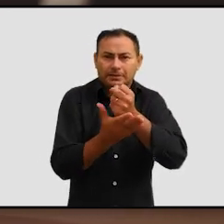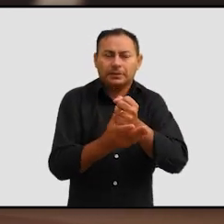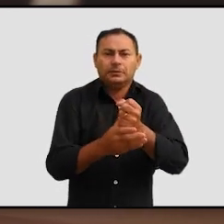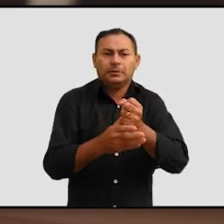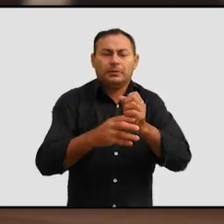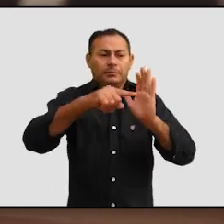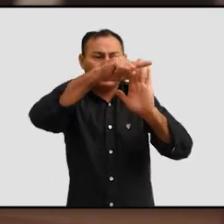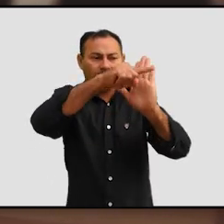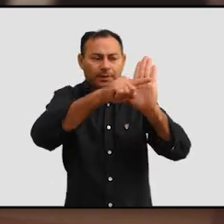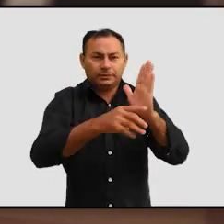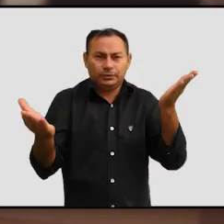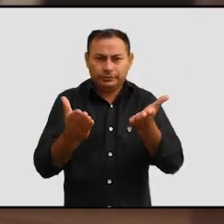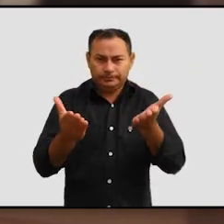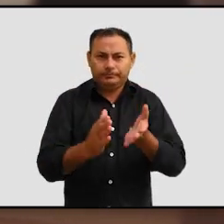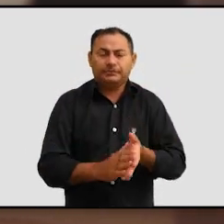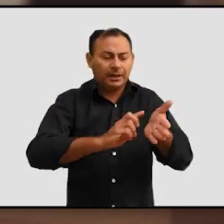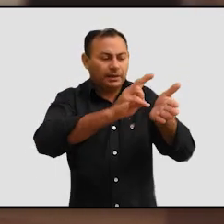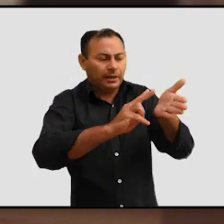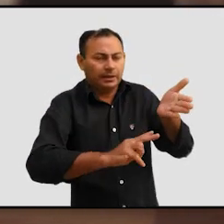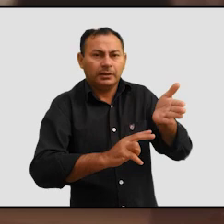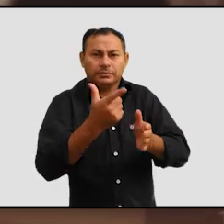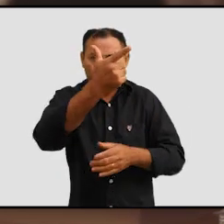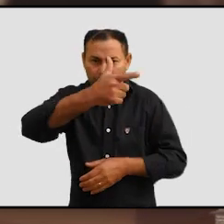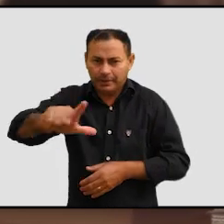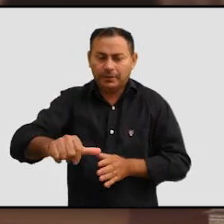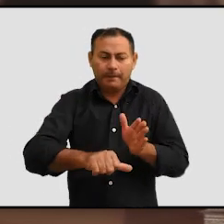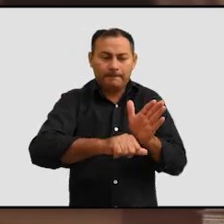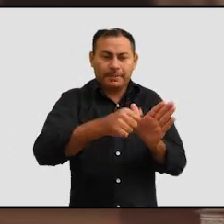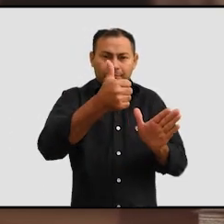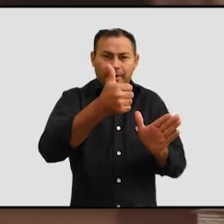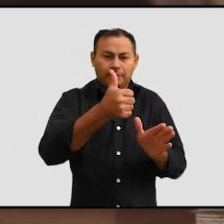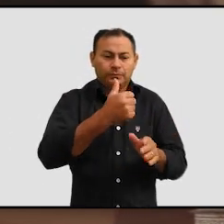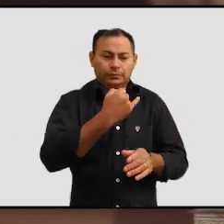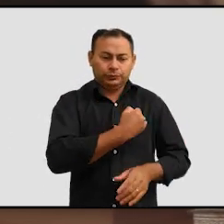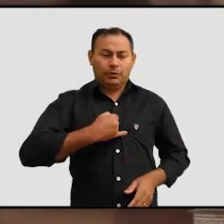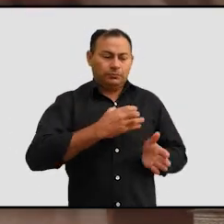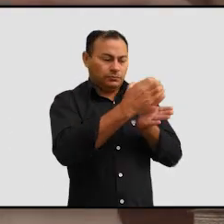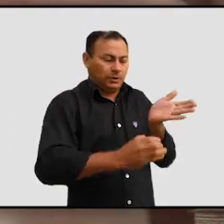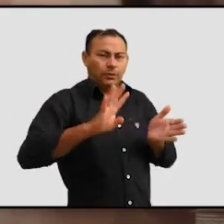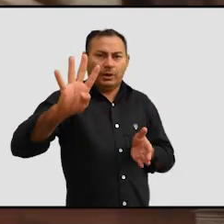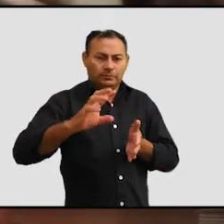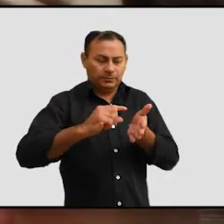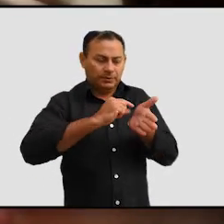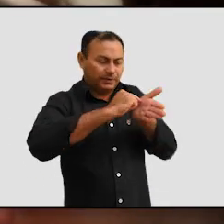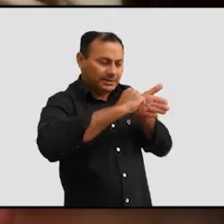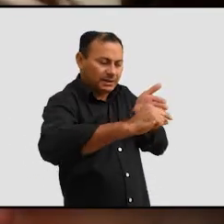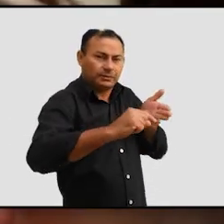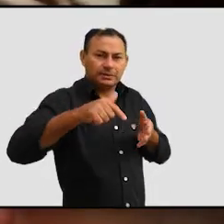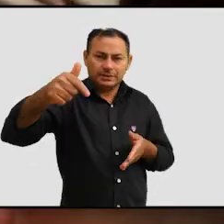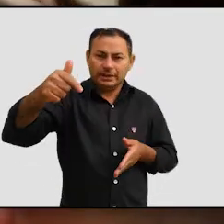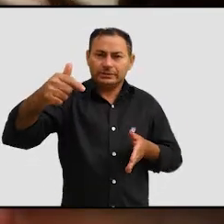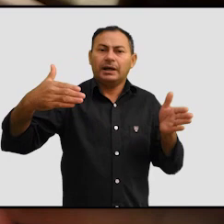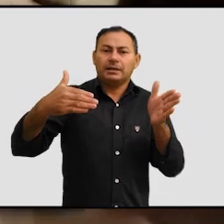base do programa de hoje. Leia novamente 1 João capítulo 4, dos versículos